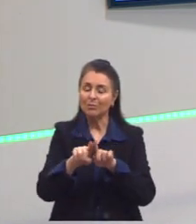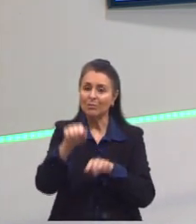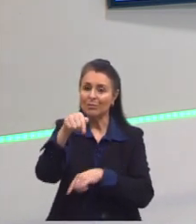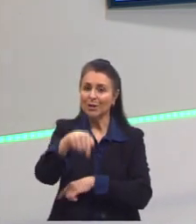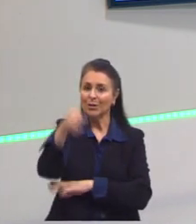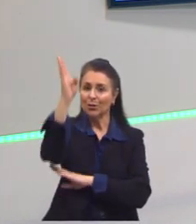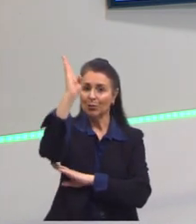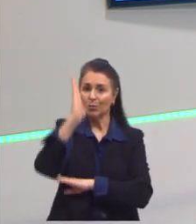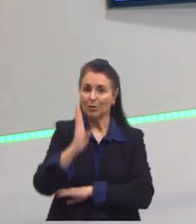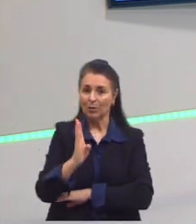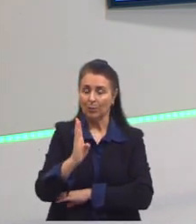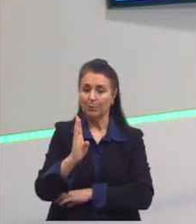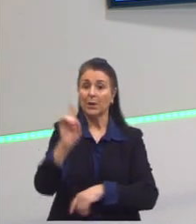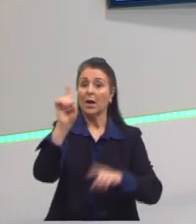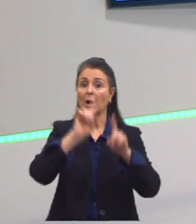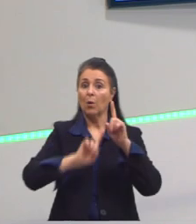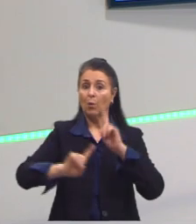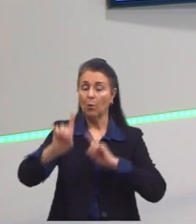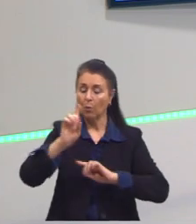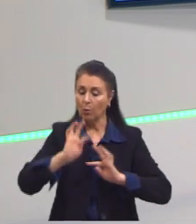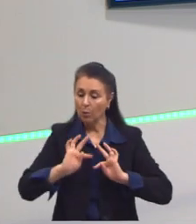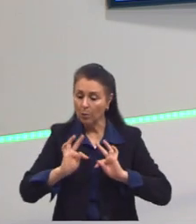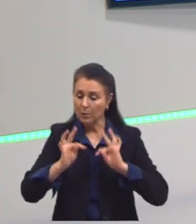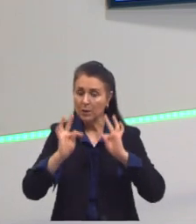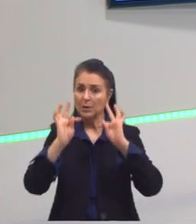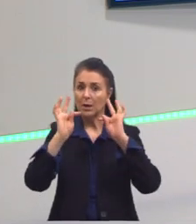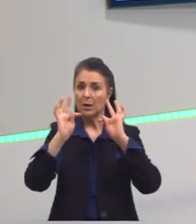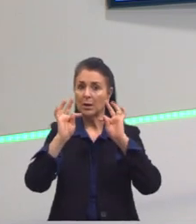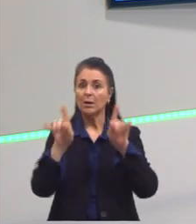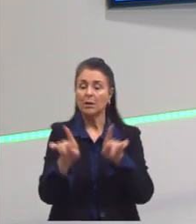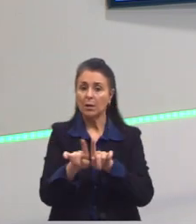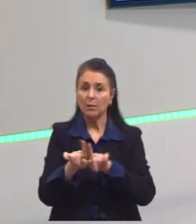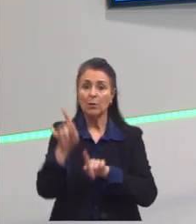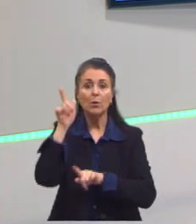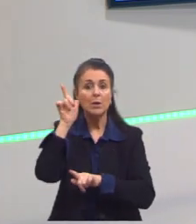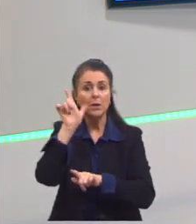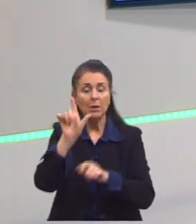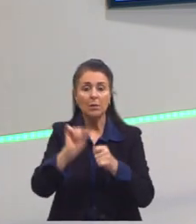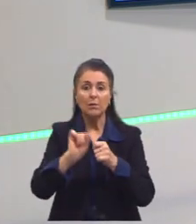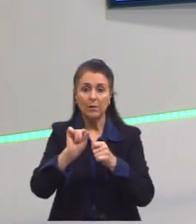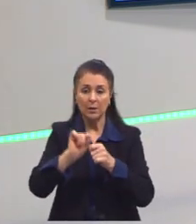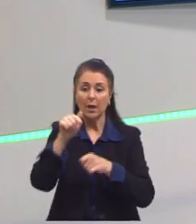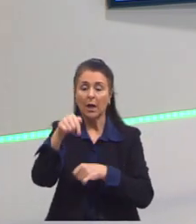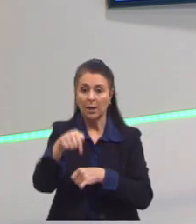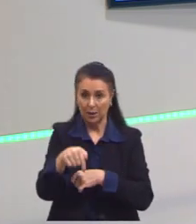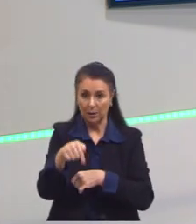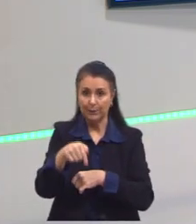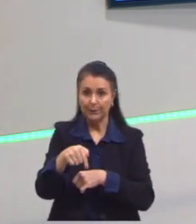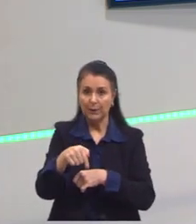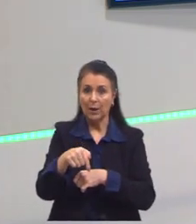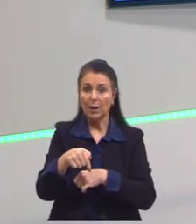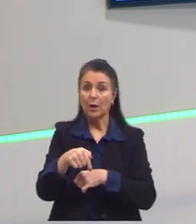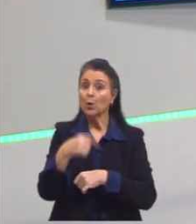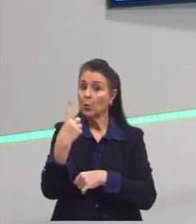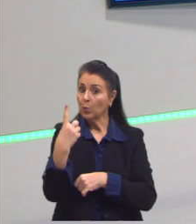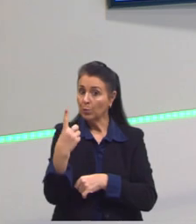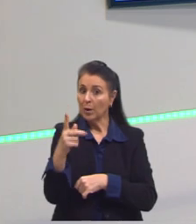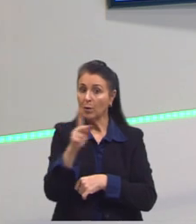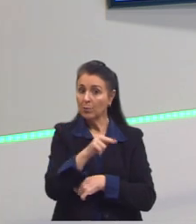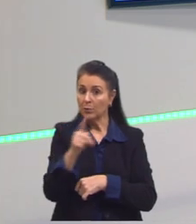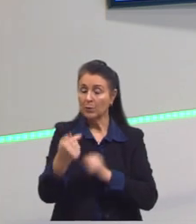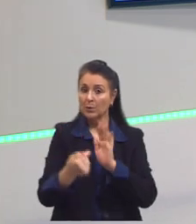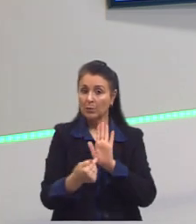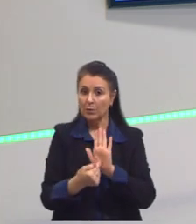E algumas técnicas que nós temos aqui a gente também conseguiu fazer essas técnicas uma delas é que eu coloco aqui para você só